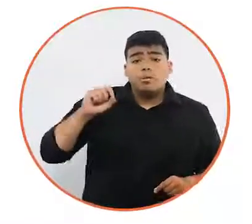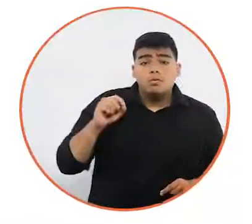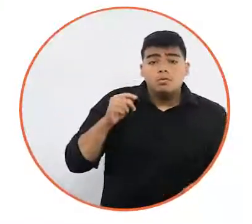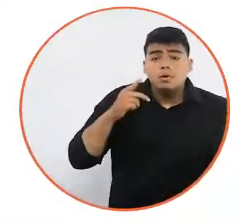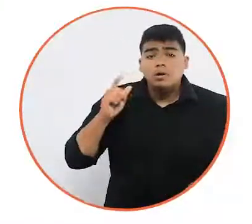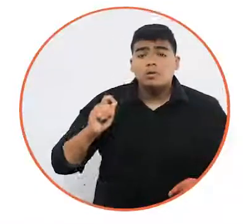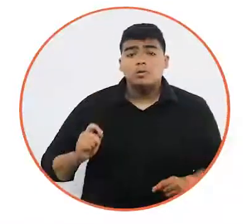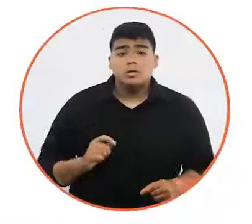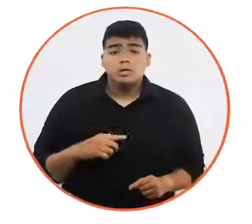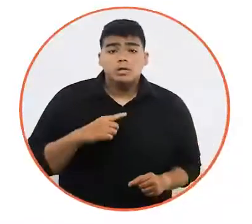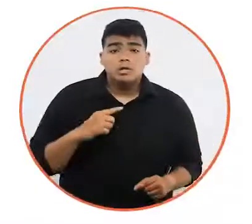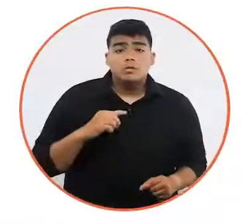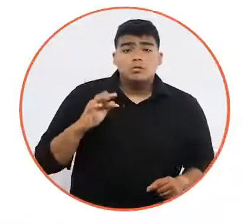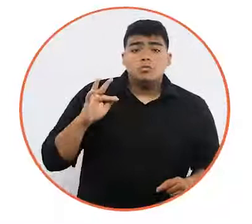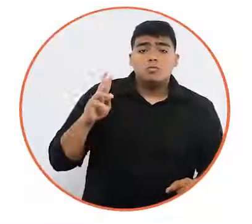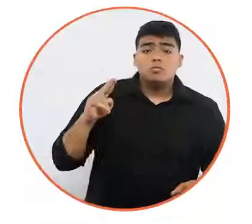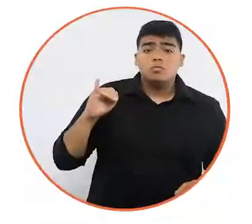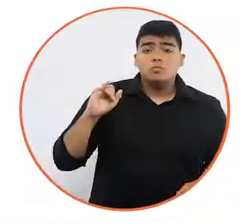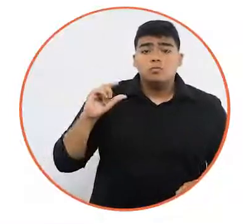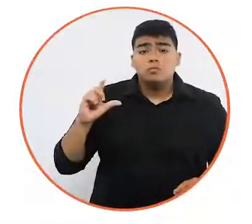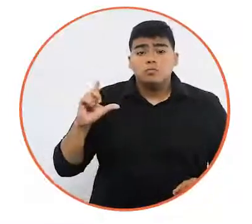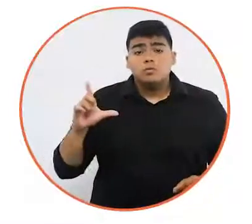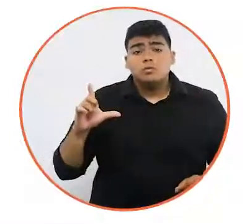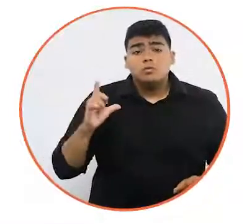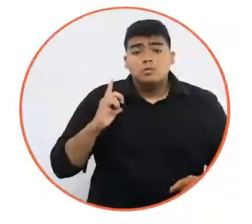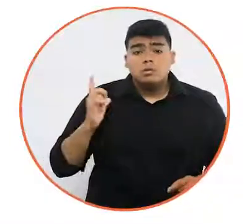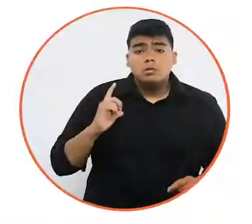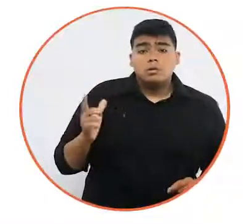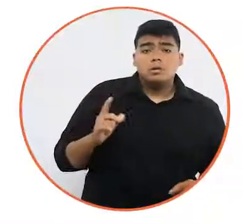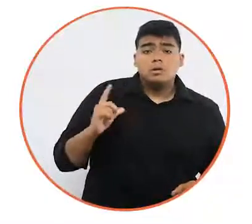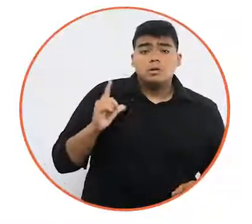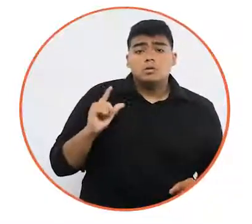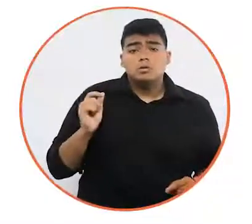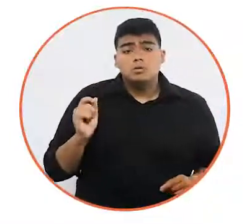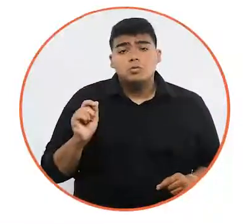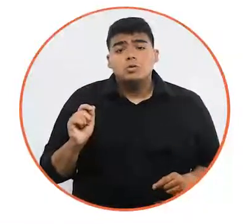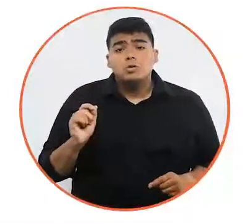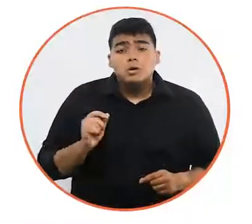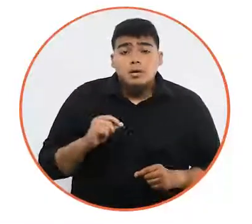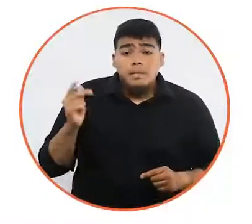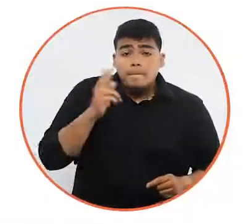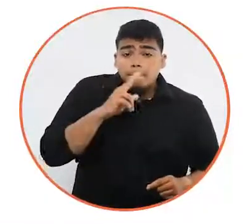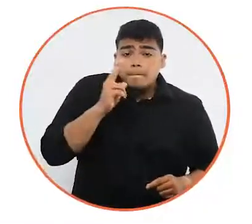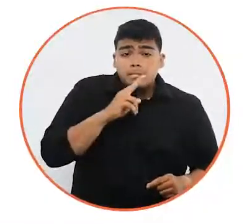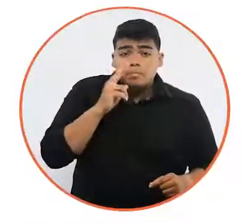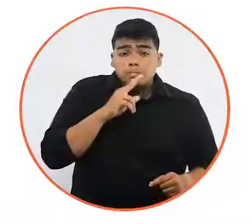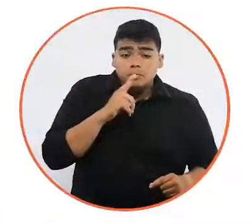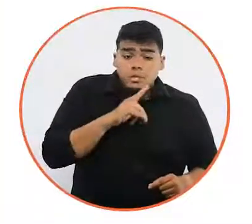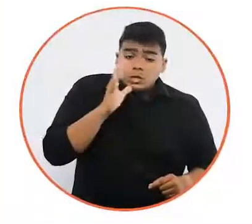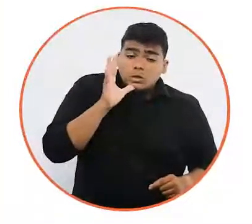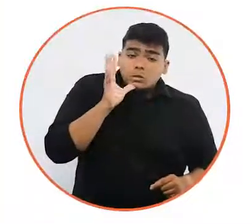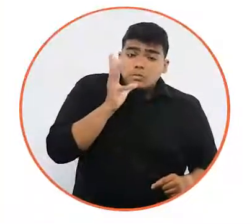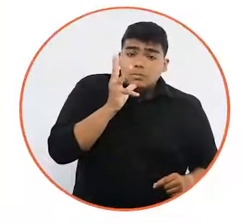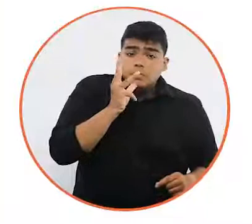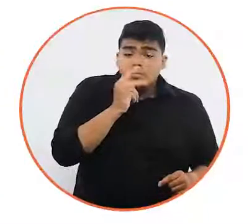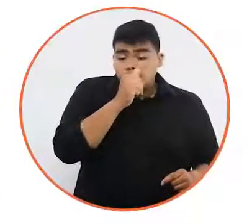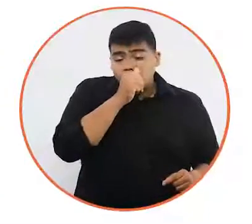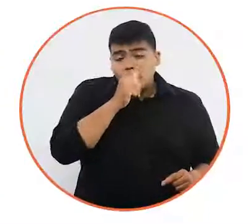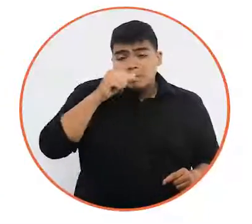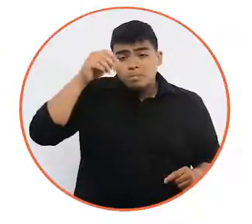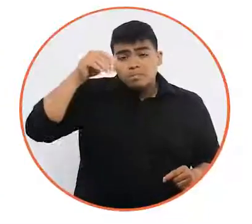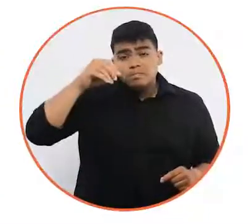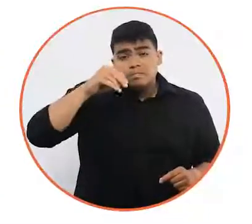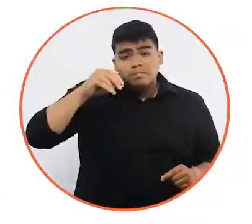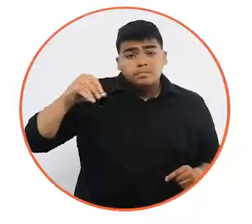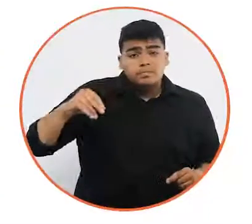o funil da ampulheta apressa, retardando a queda da areia. Nisso imita